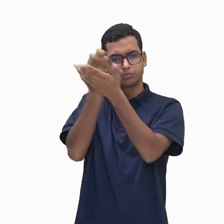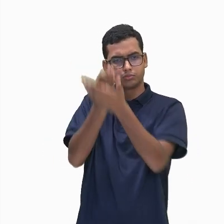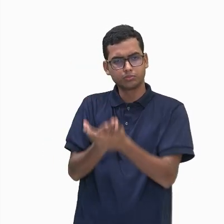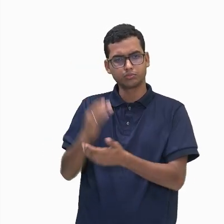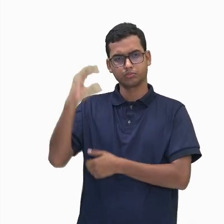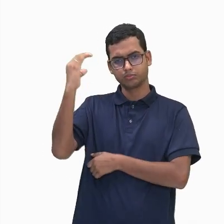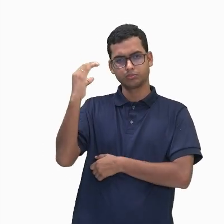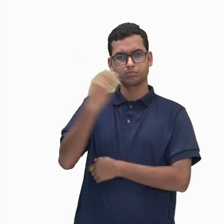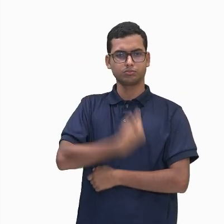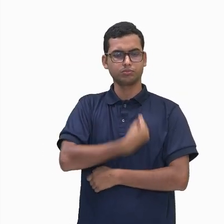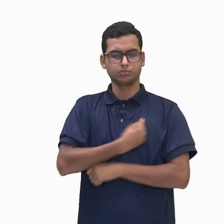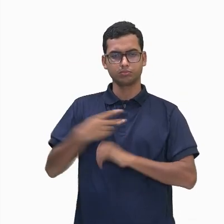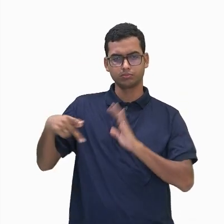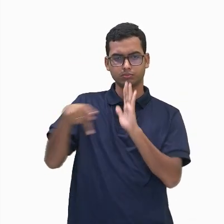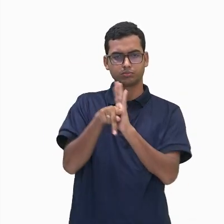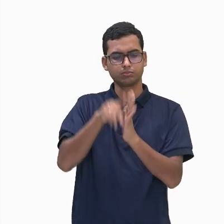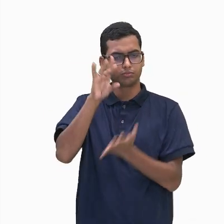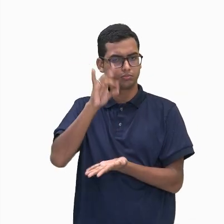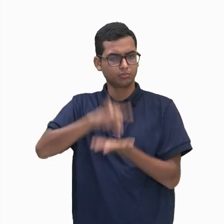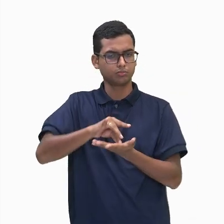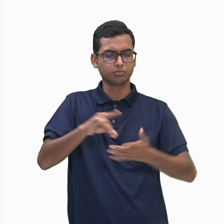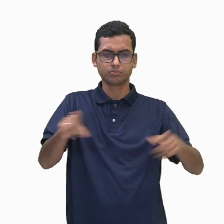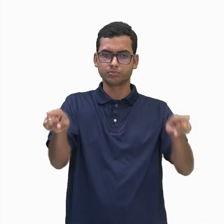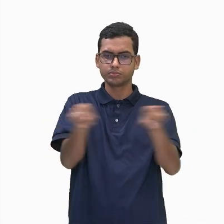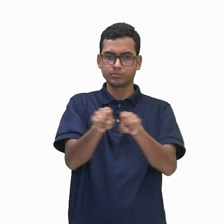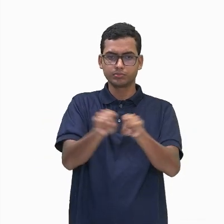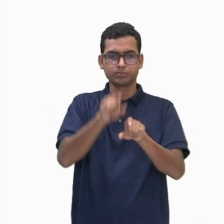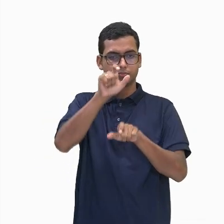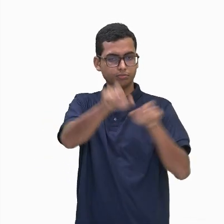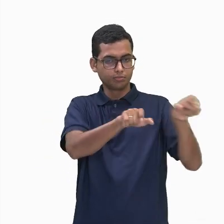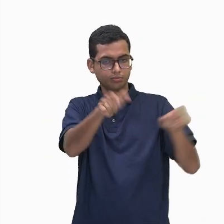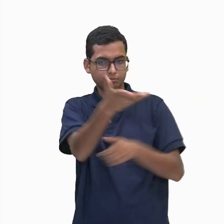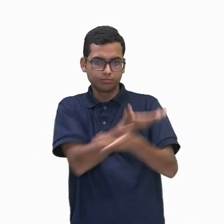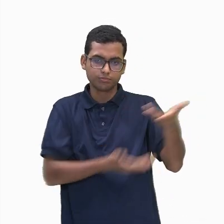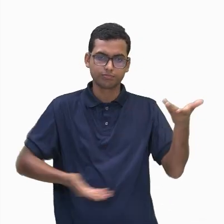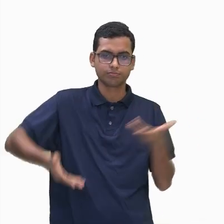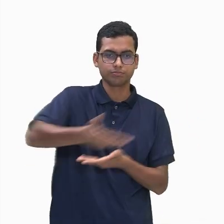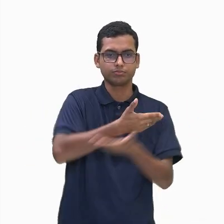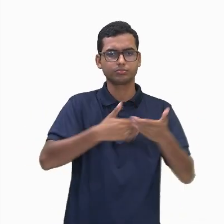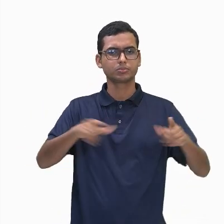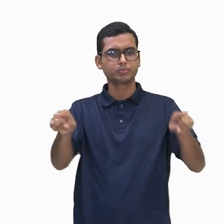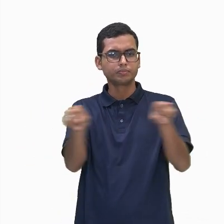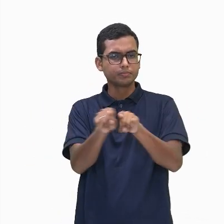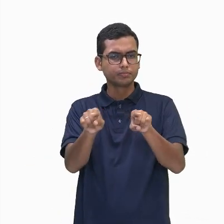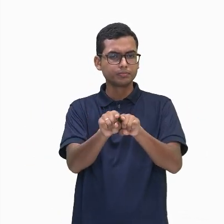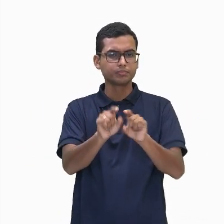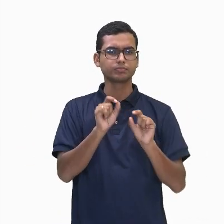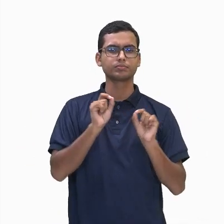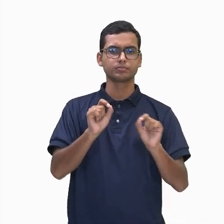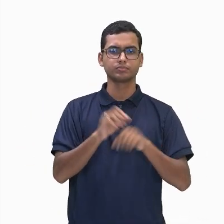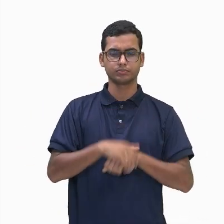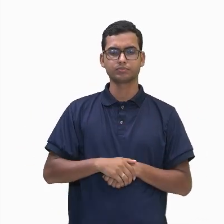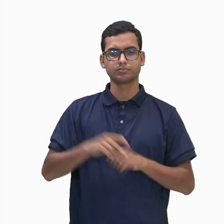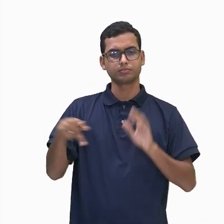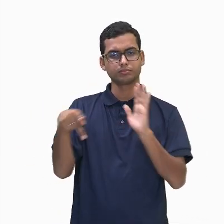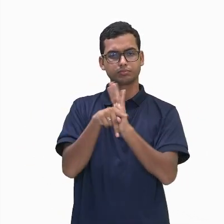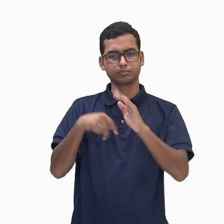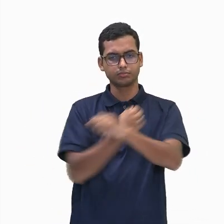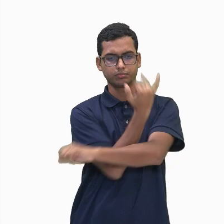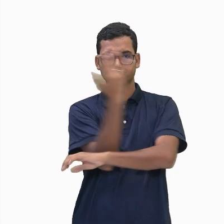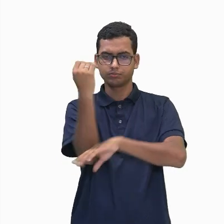estuda a vida, a interação dos seres vivos entre si e com o meio